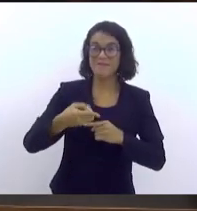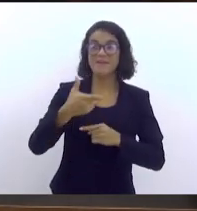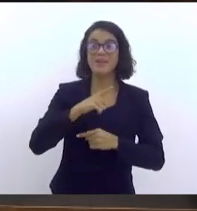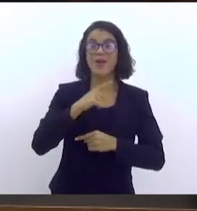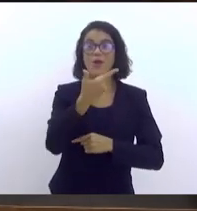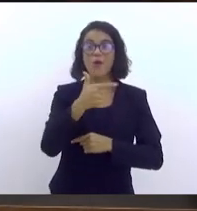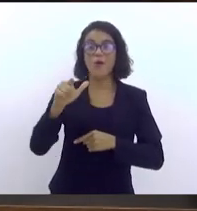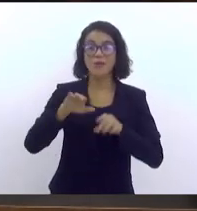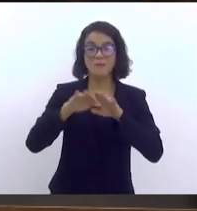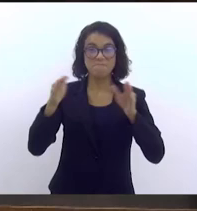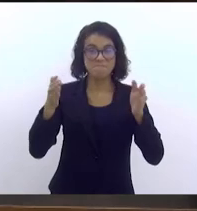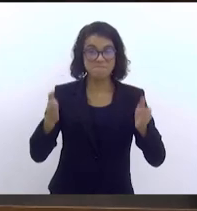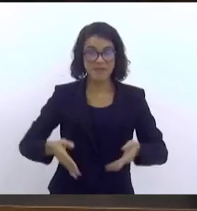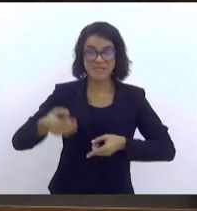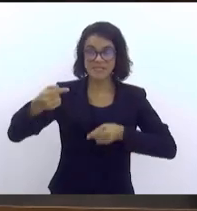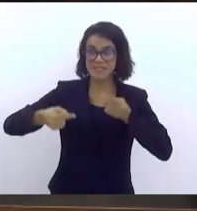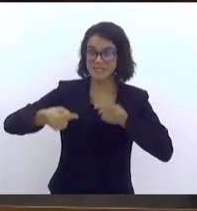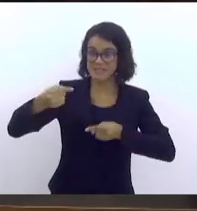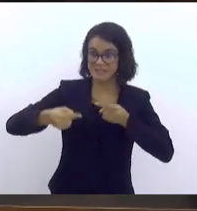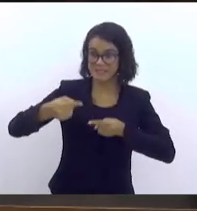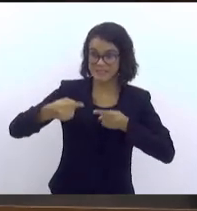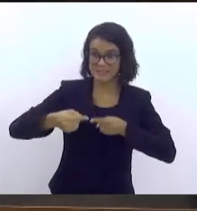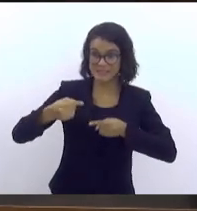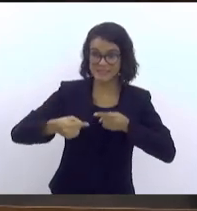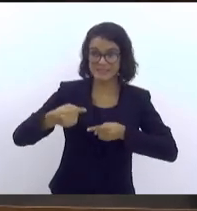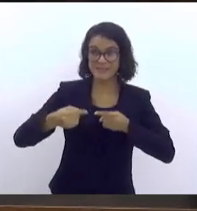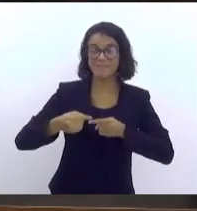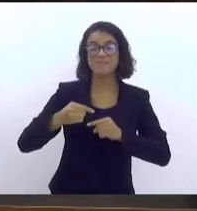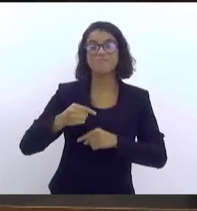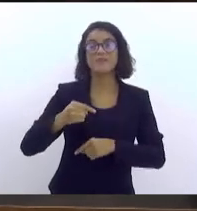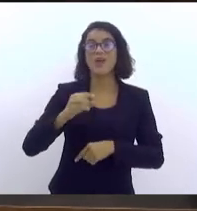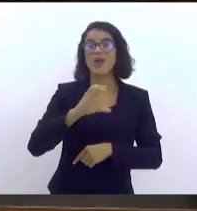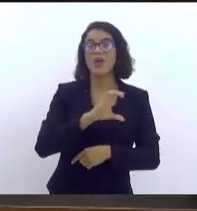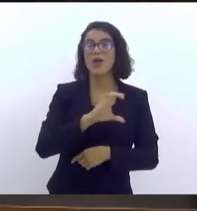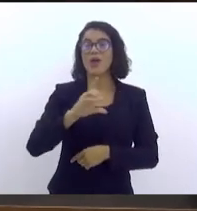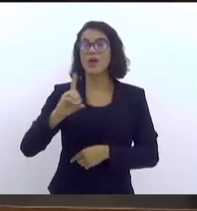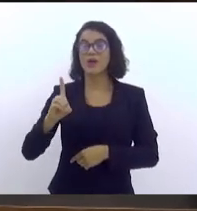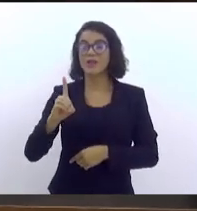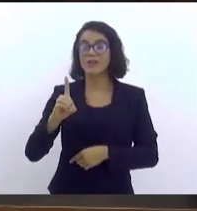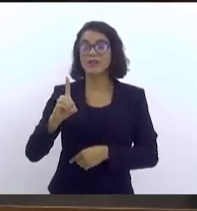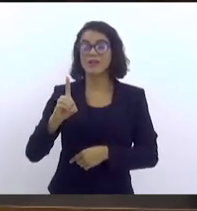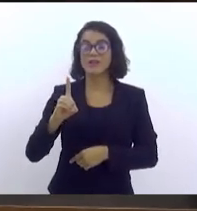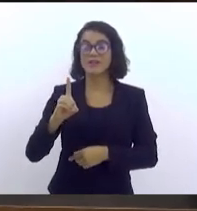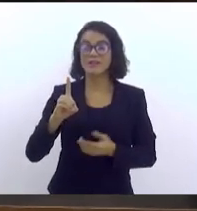outra mesa de debate aonde vai ser coordenada pela